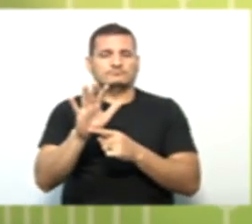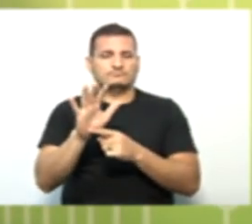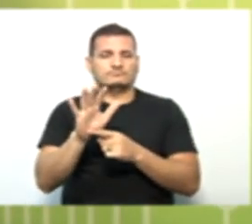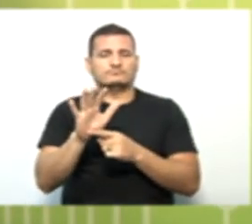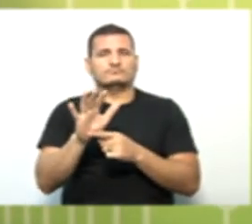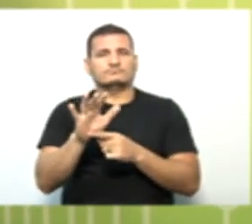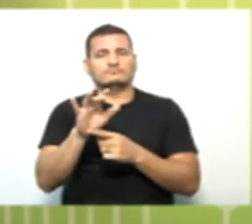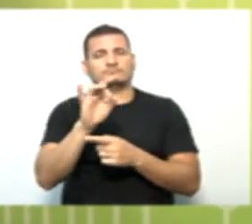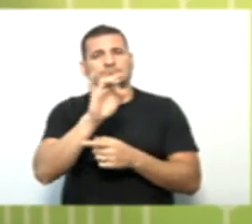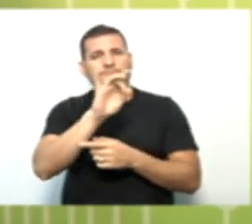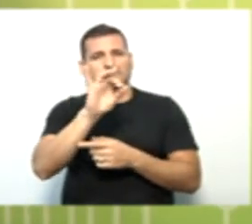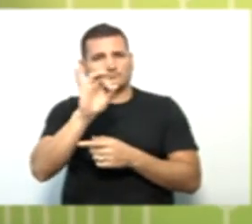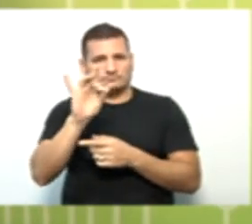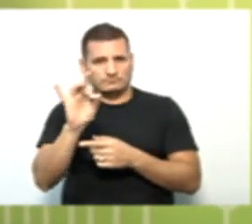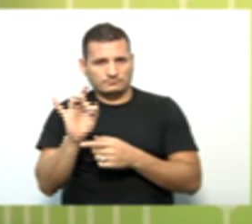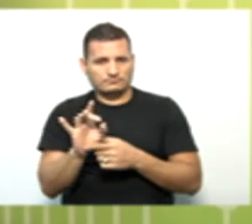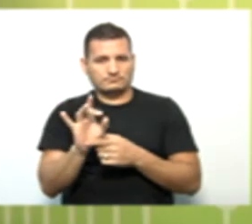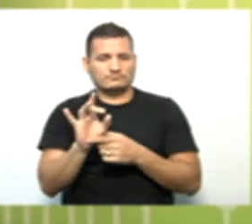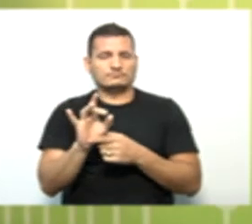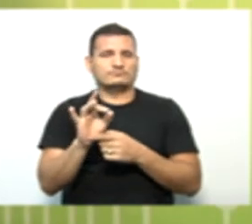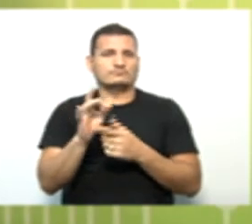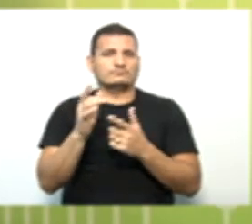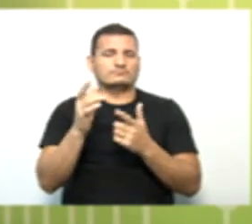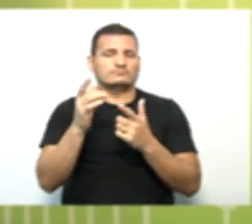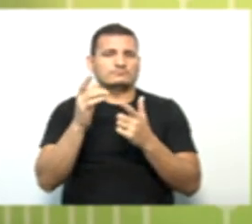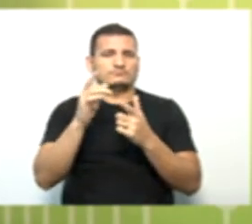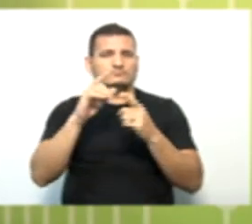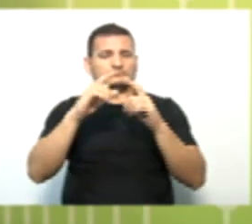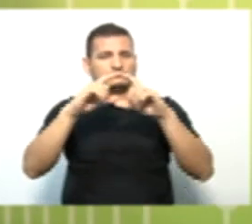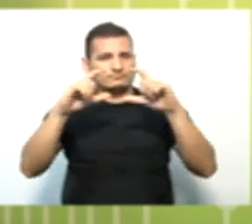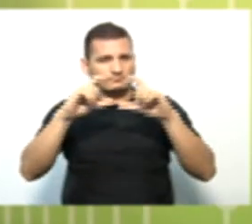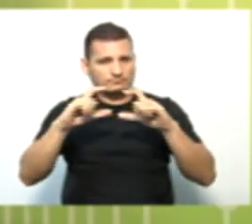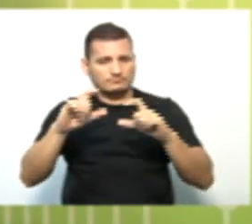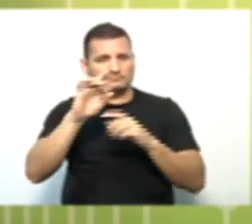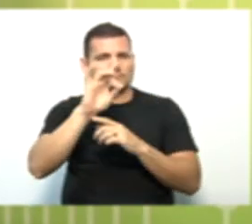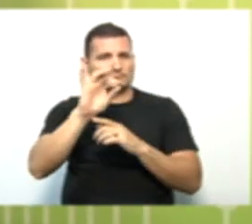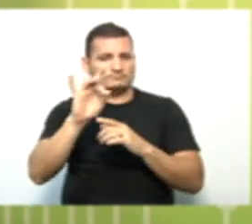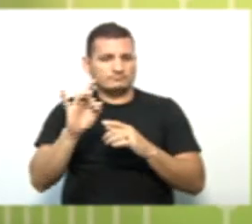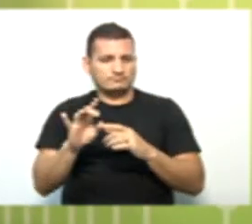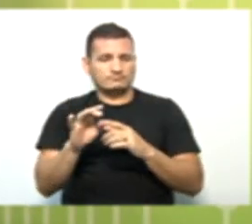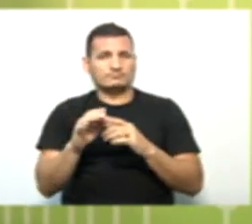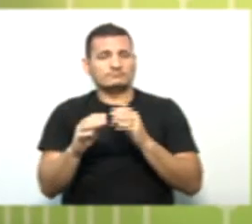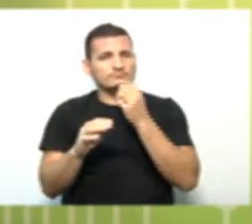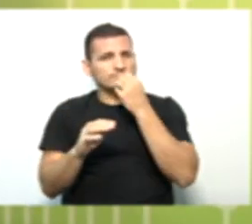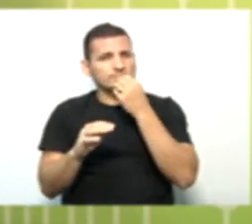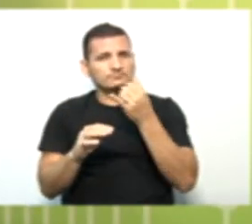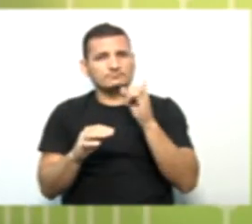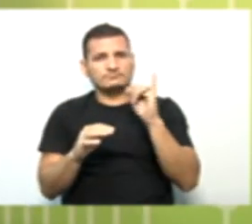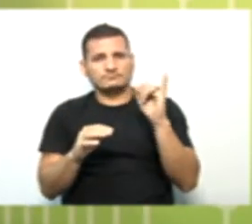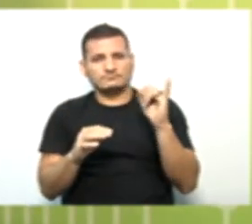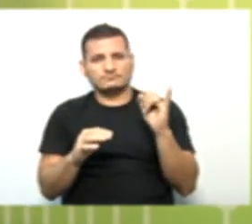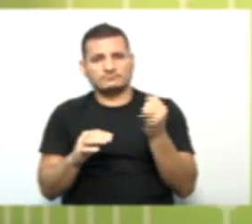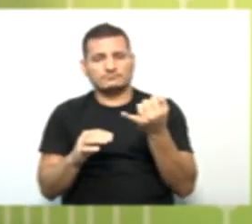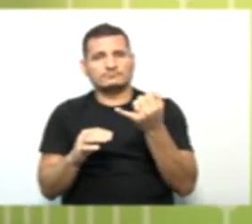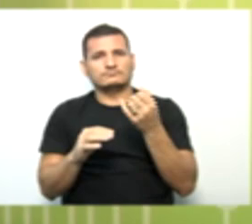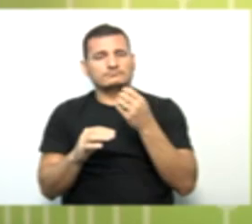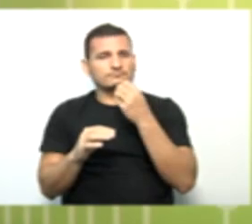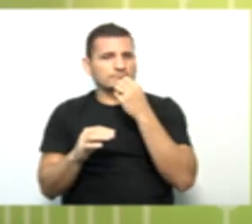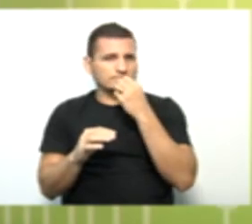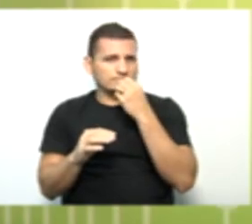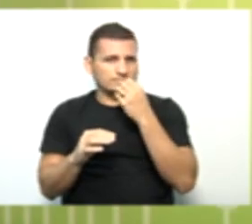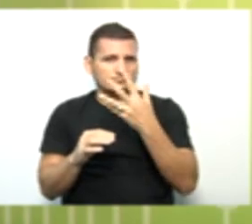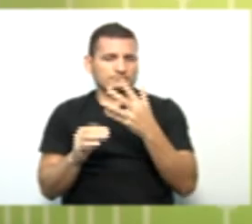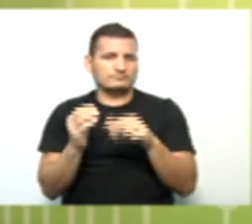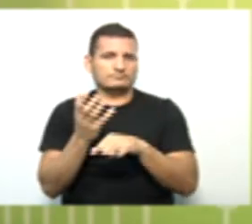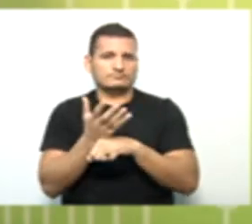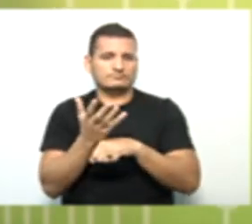desses comandos, cada uma dessas definições aqui. E tenham um bom proveito aí, né? Um bom aproveitamento